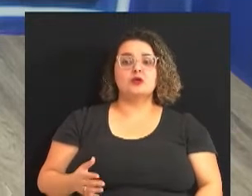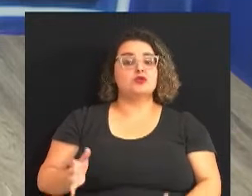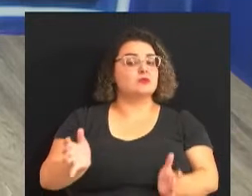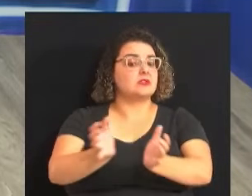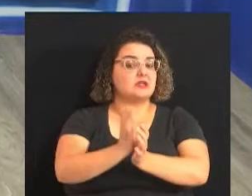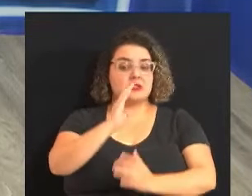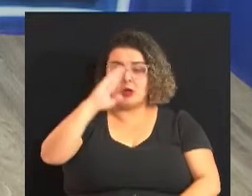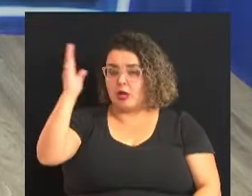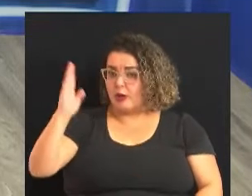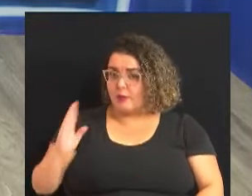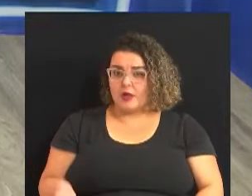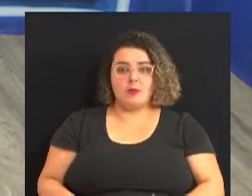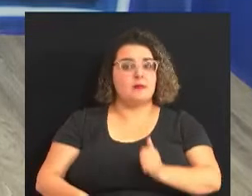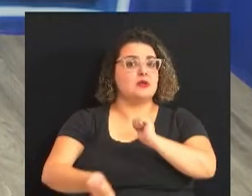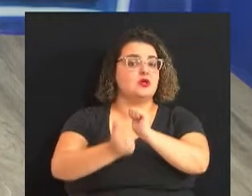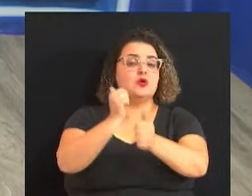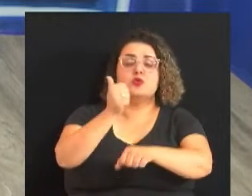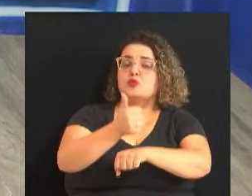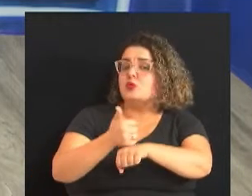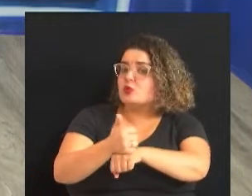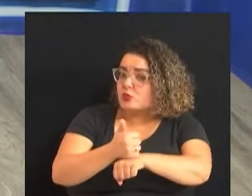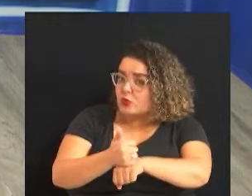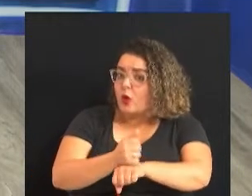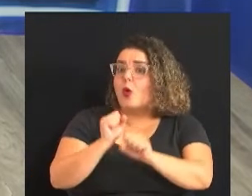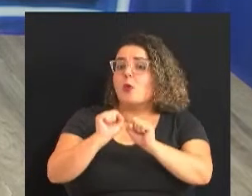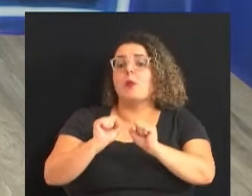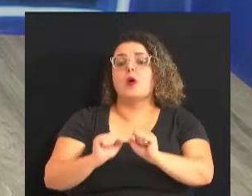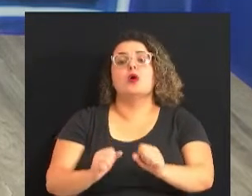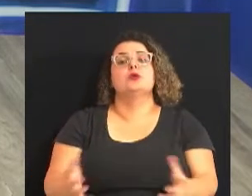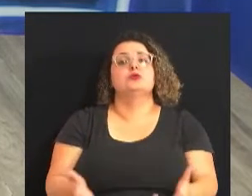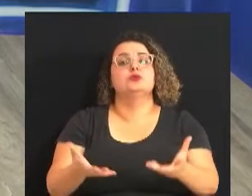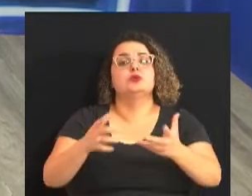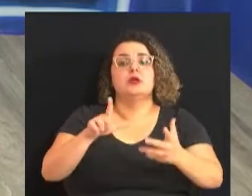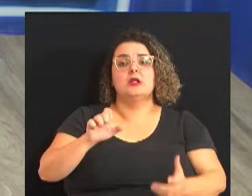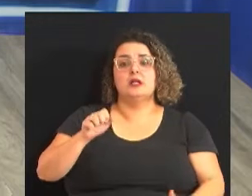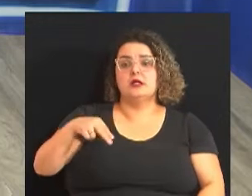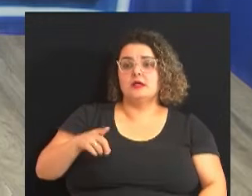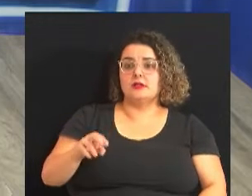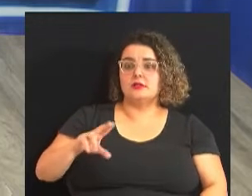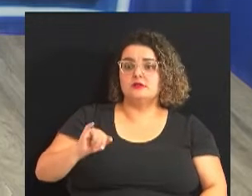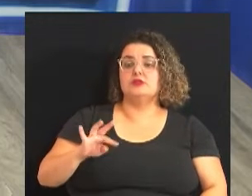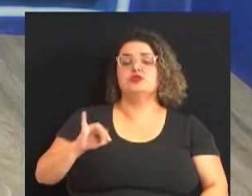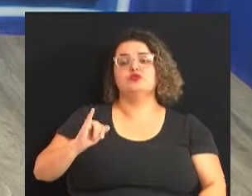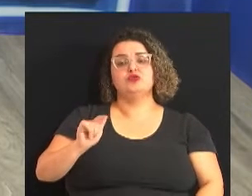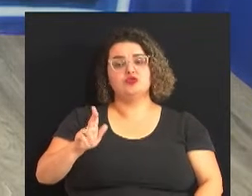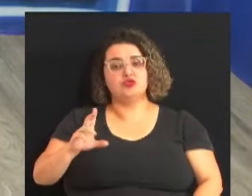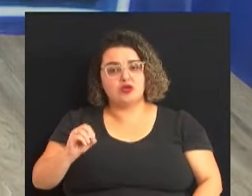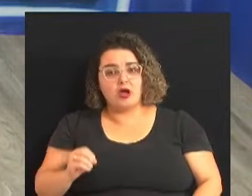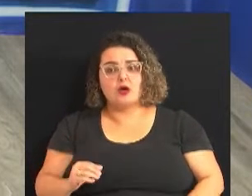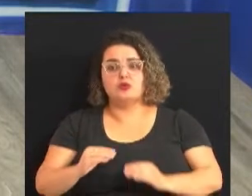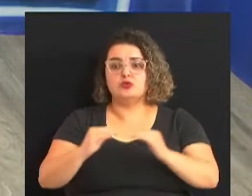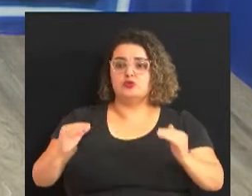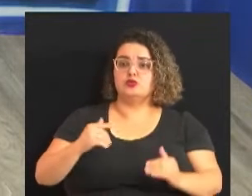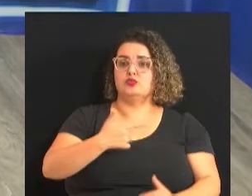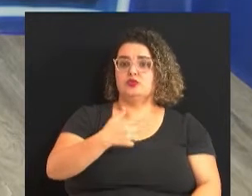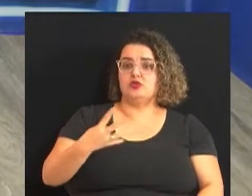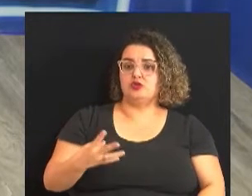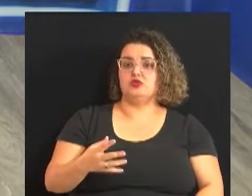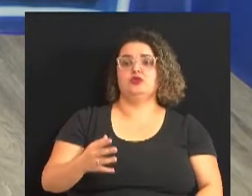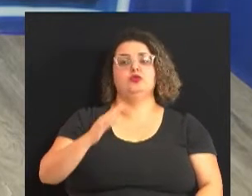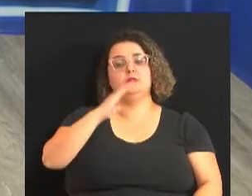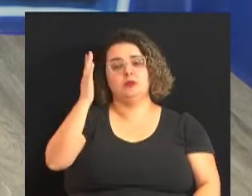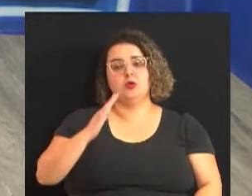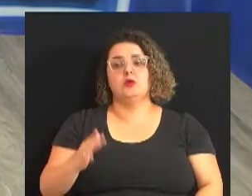brasileira, sobre os atletas que podem contribuir, como o Leandrinho, como o Thiago Splitter, no Sub-23 da seleção brasileira também,